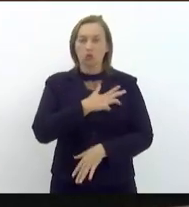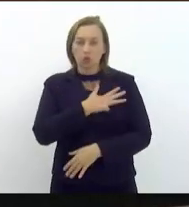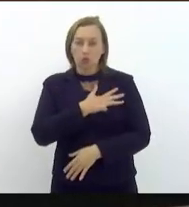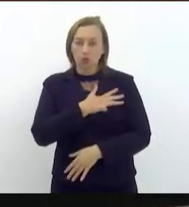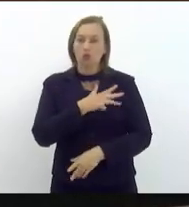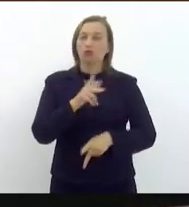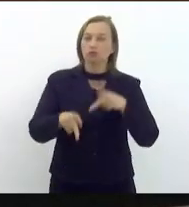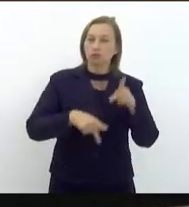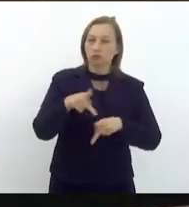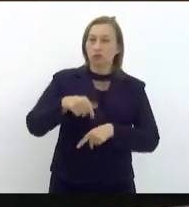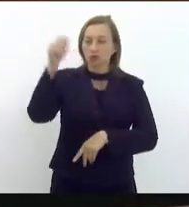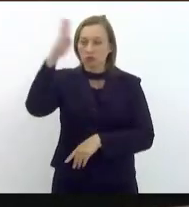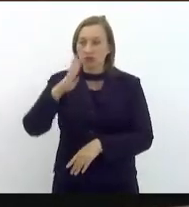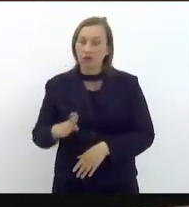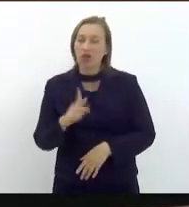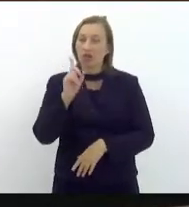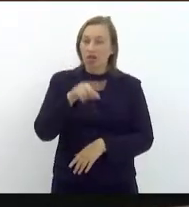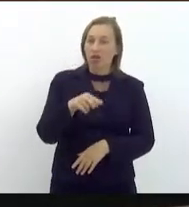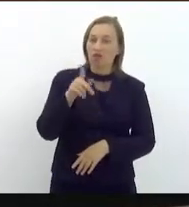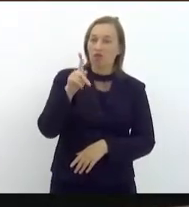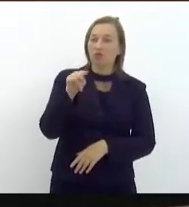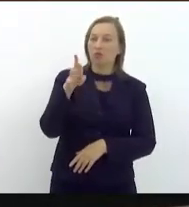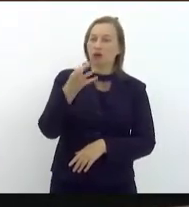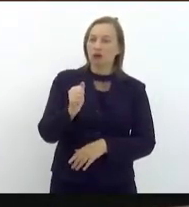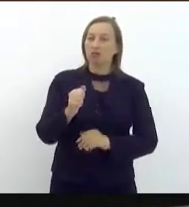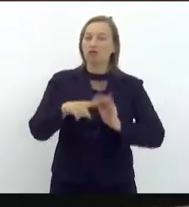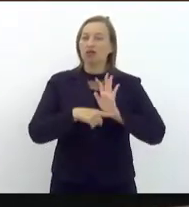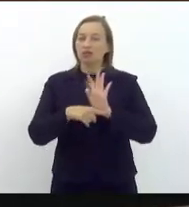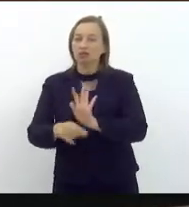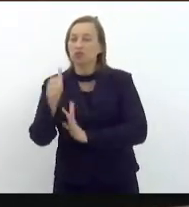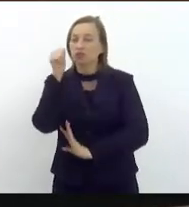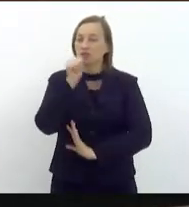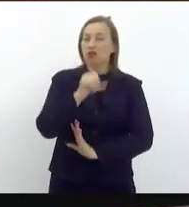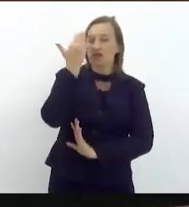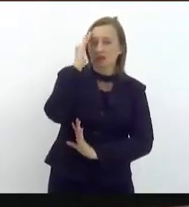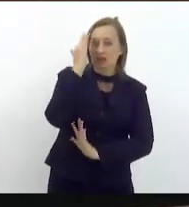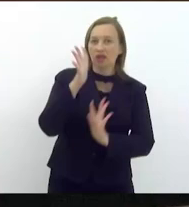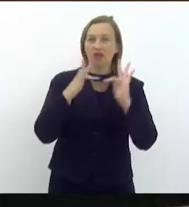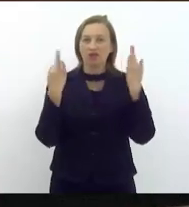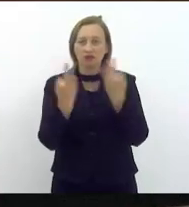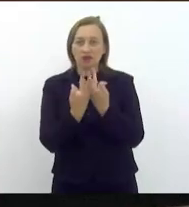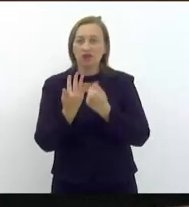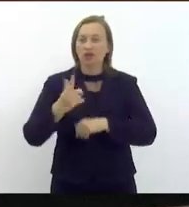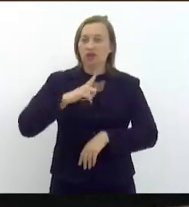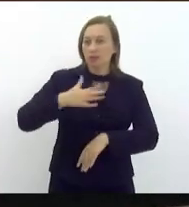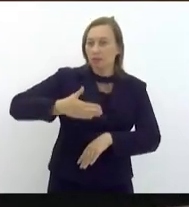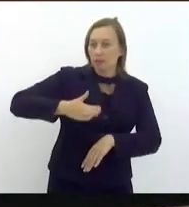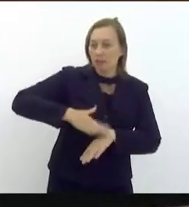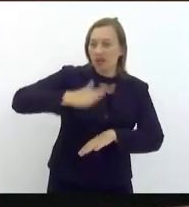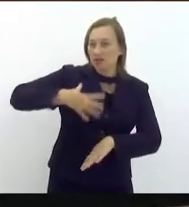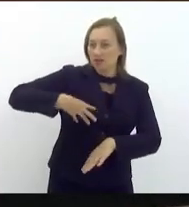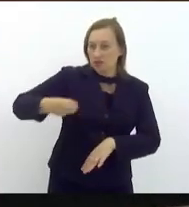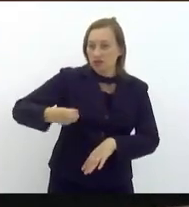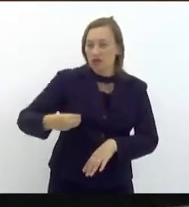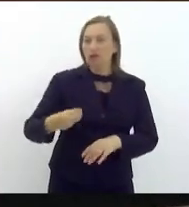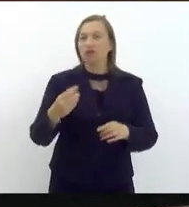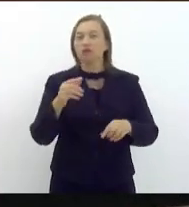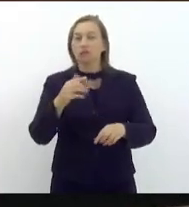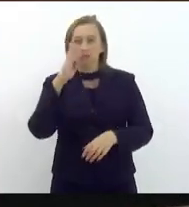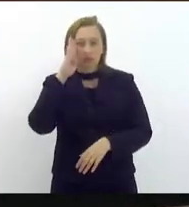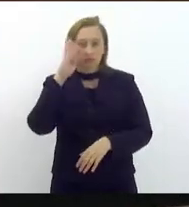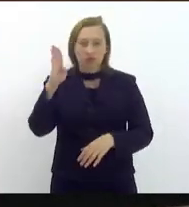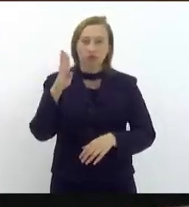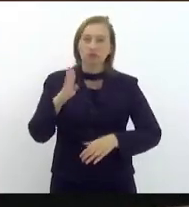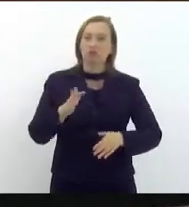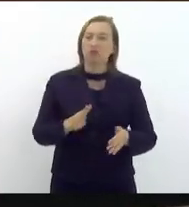brasileiro é um programa que atende as mulheres que entende as famílias que possuem mais filhos principalmente no enfrentamento ali